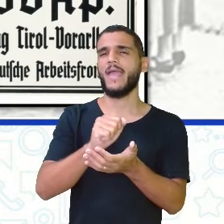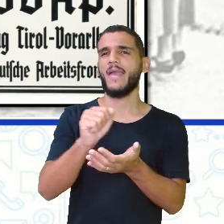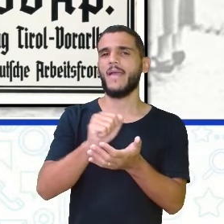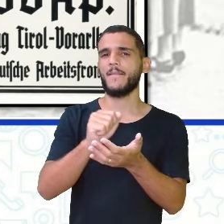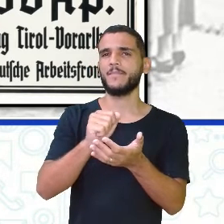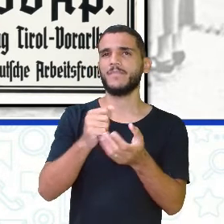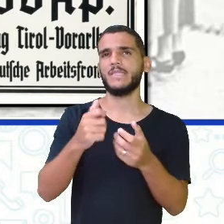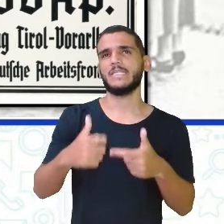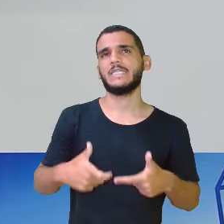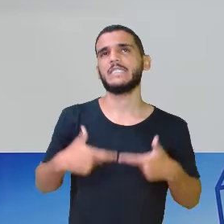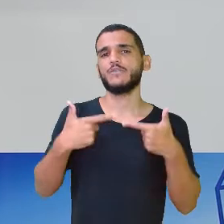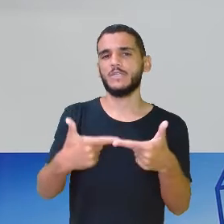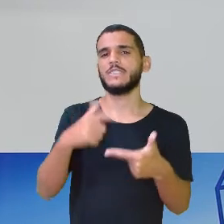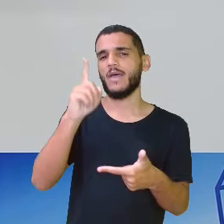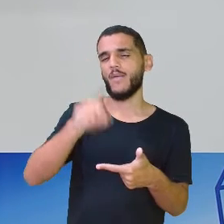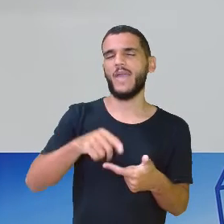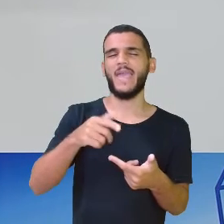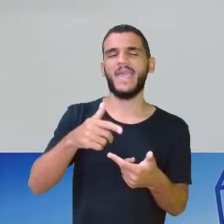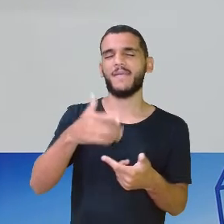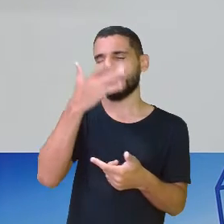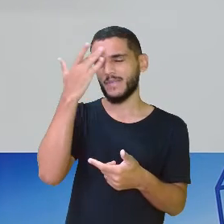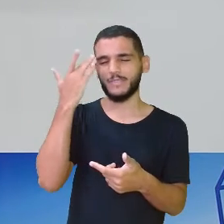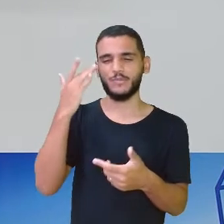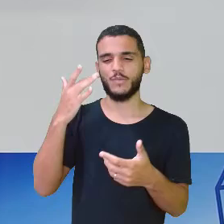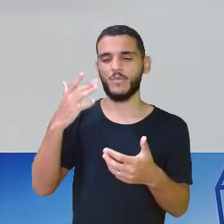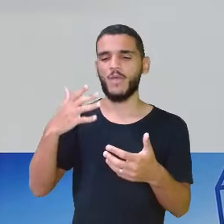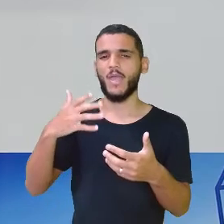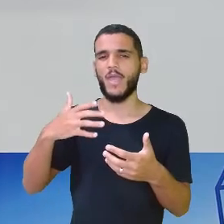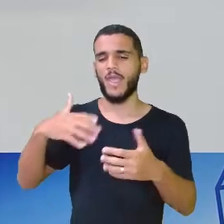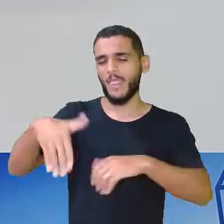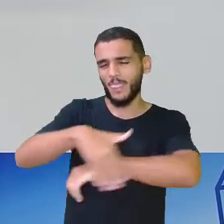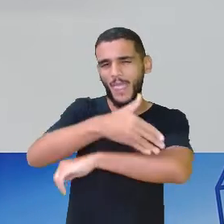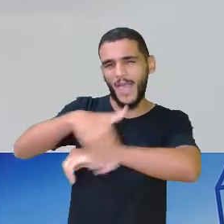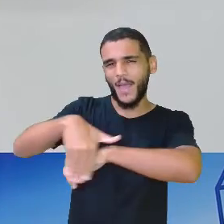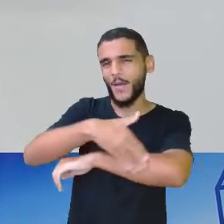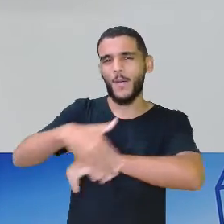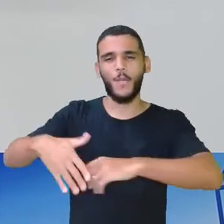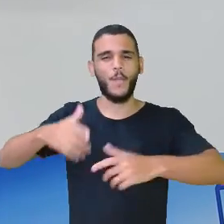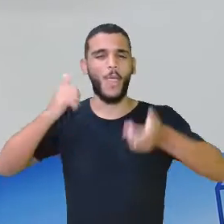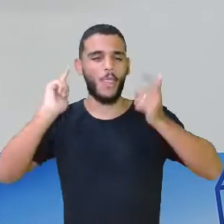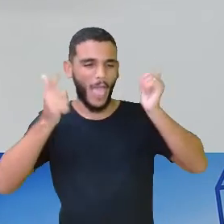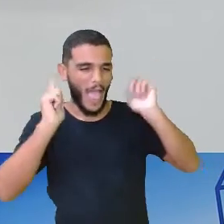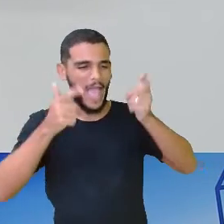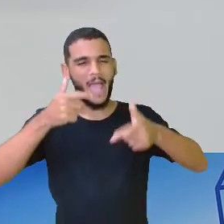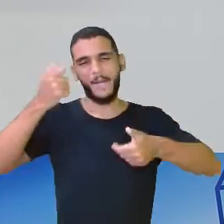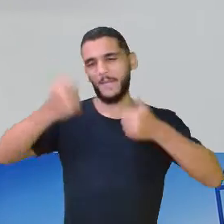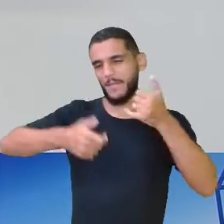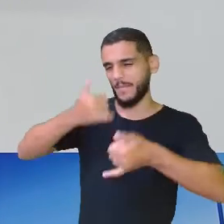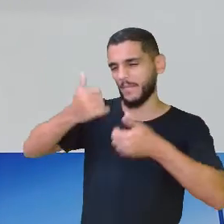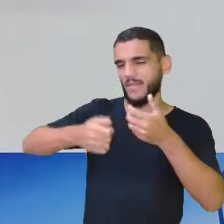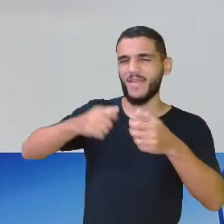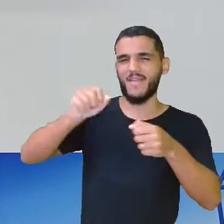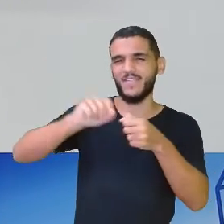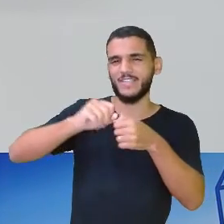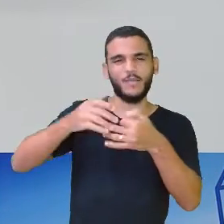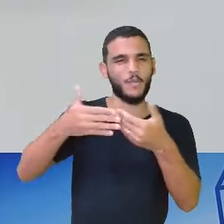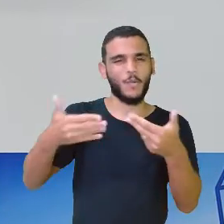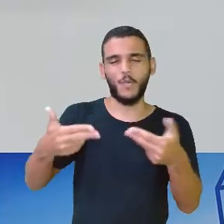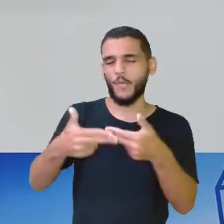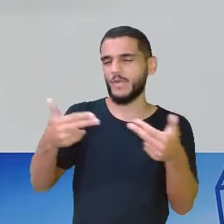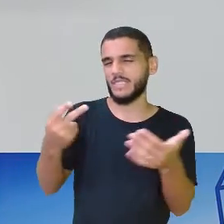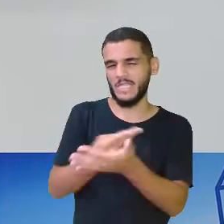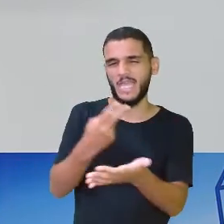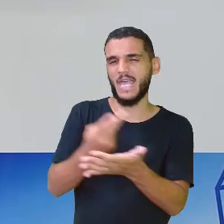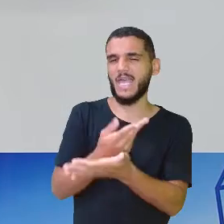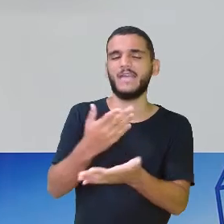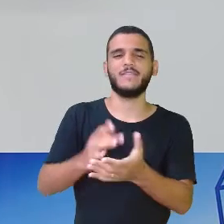mais semelhante à atividade de baderneiros, né? Eram milícias, né, grupos paramilitares, né, que agiam fora da lei ali, criando